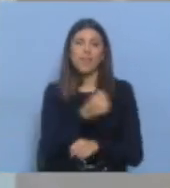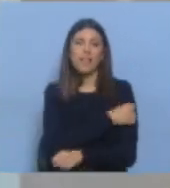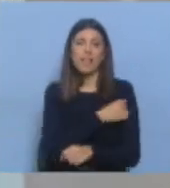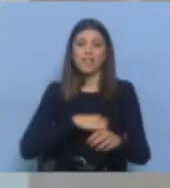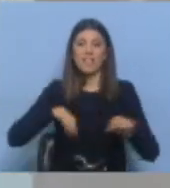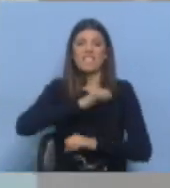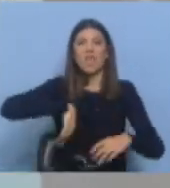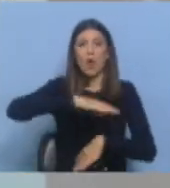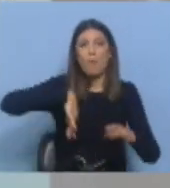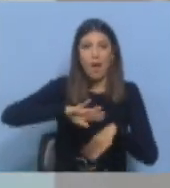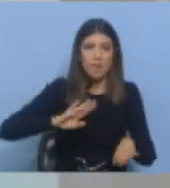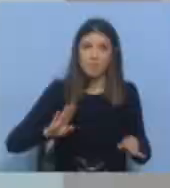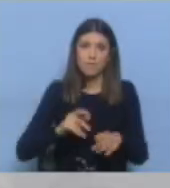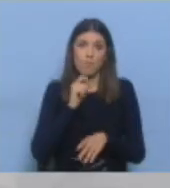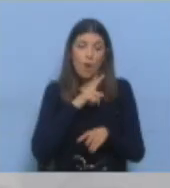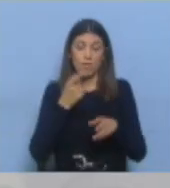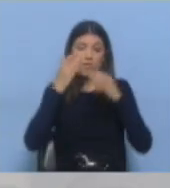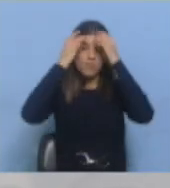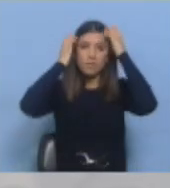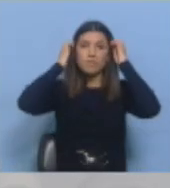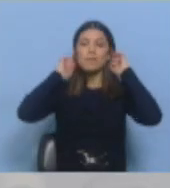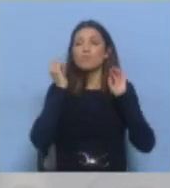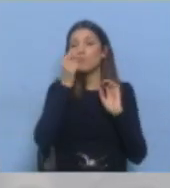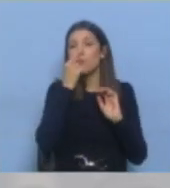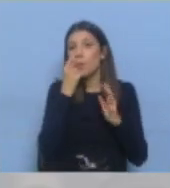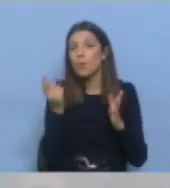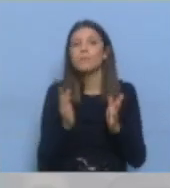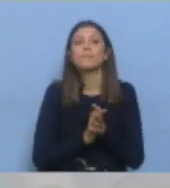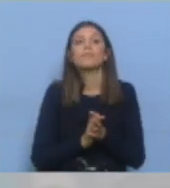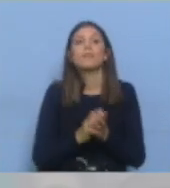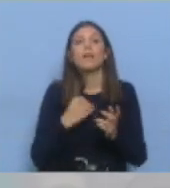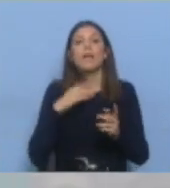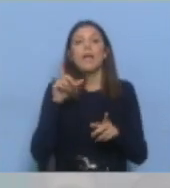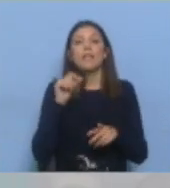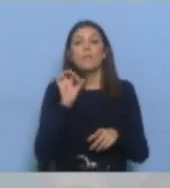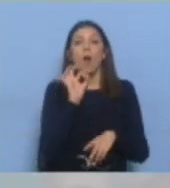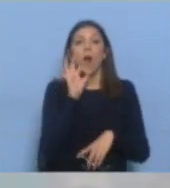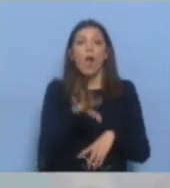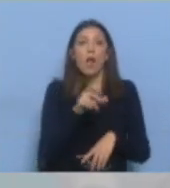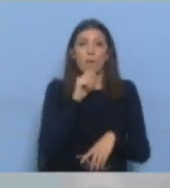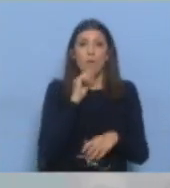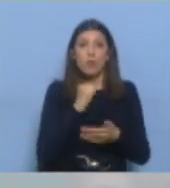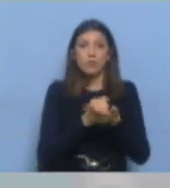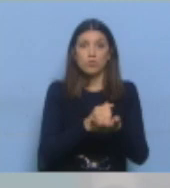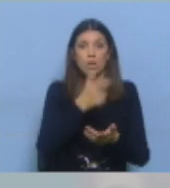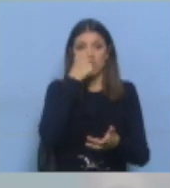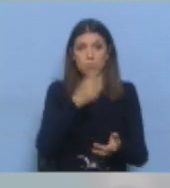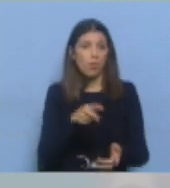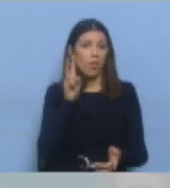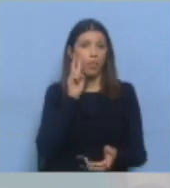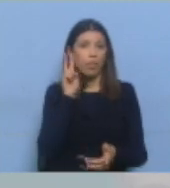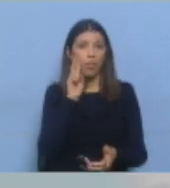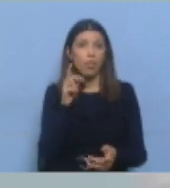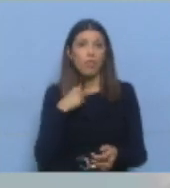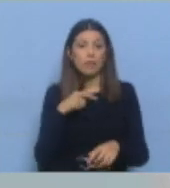tudo, não é? Exato, mas sem dúvida que é importante. E já agora uma nota, também pode ser útil para quem nos segue, que durante este período em que